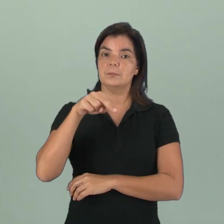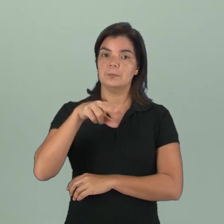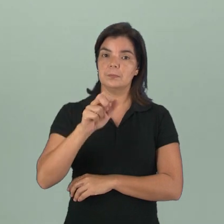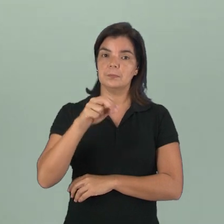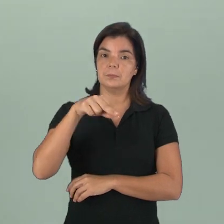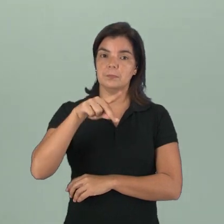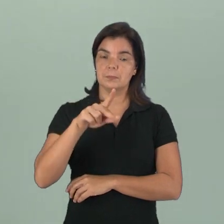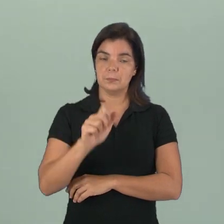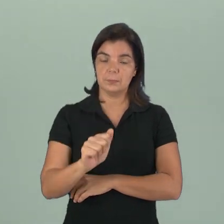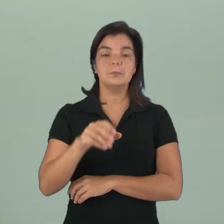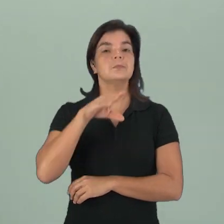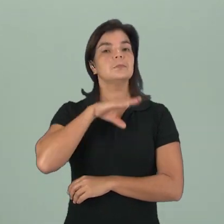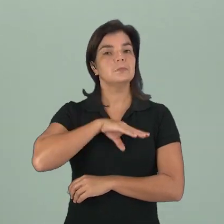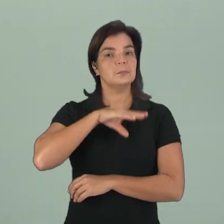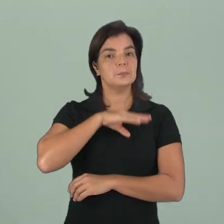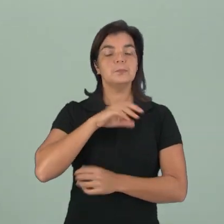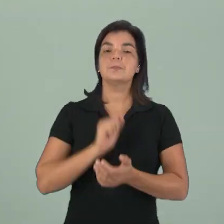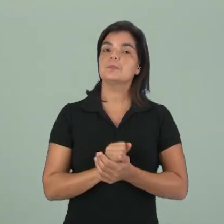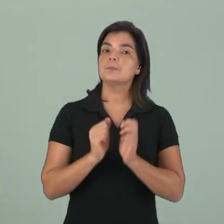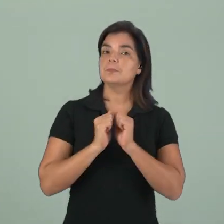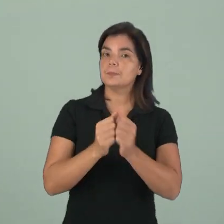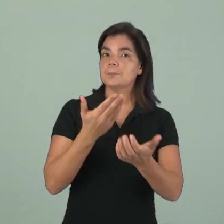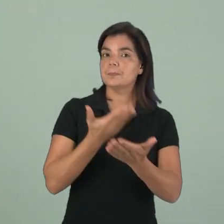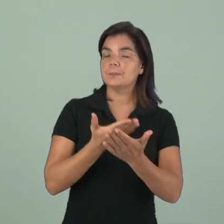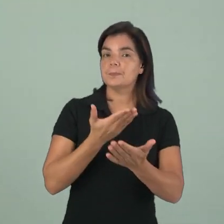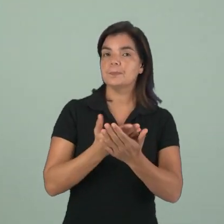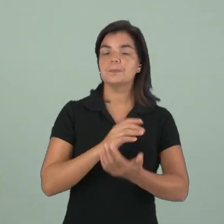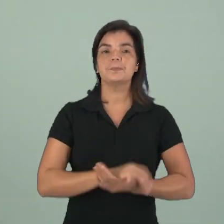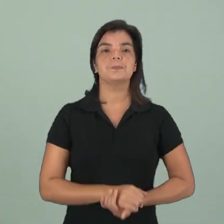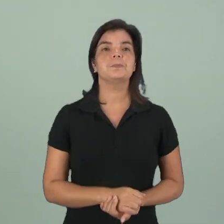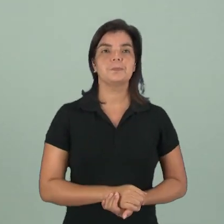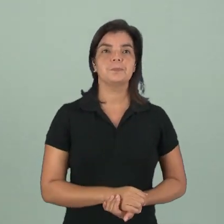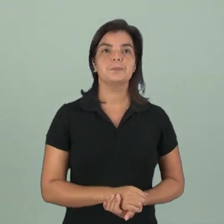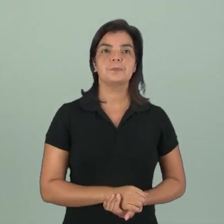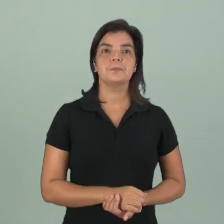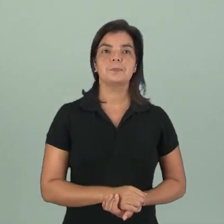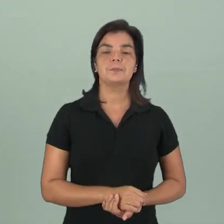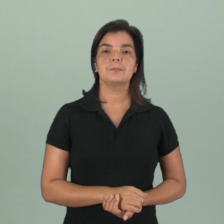língua portuguesa, e estarei com vocês nessa aula.